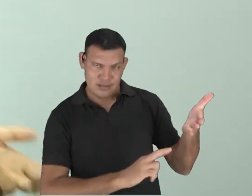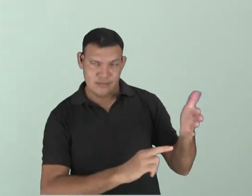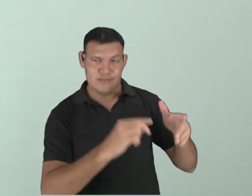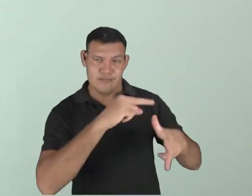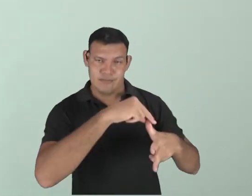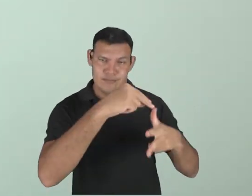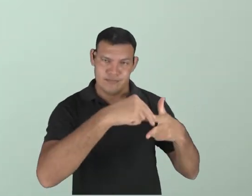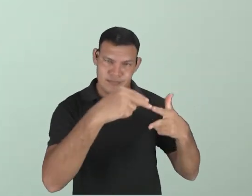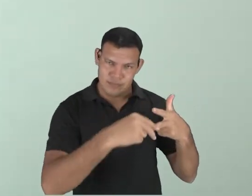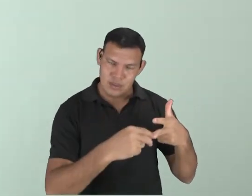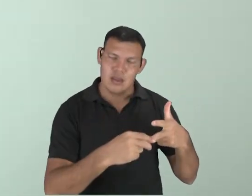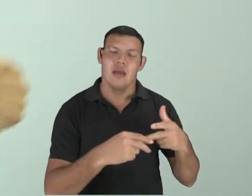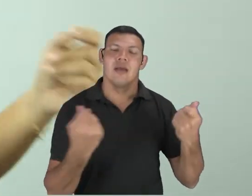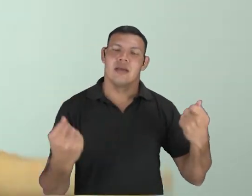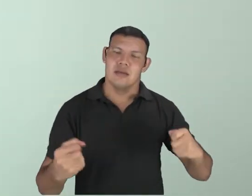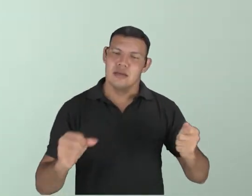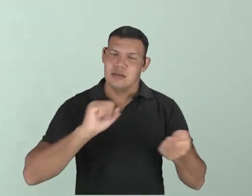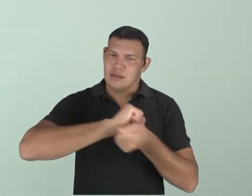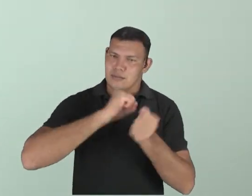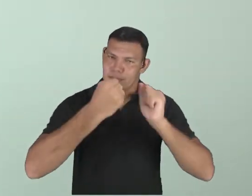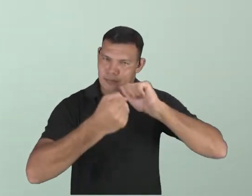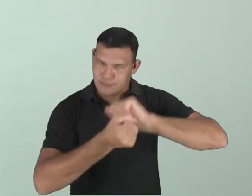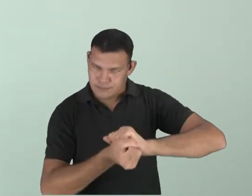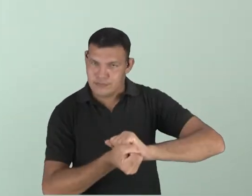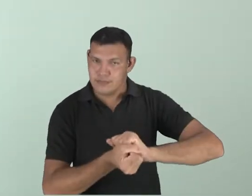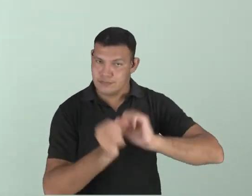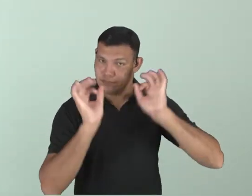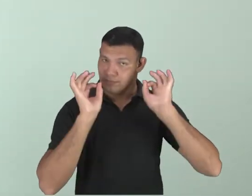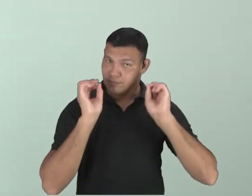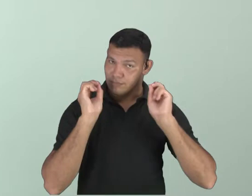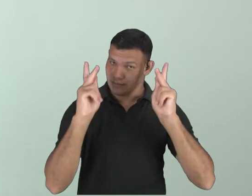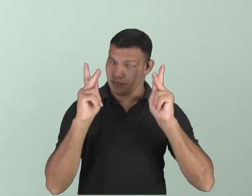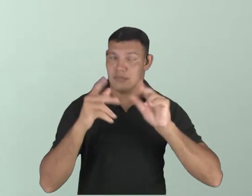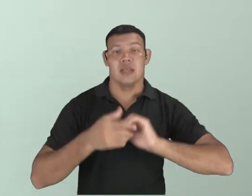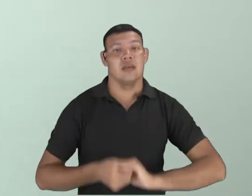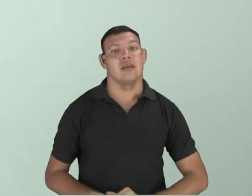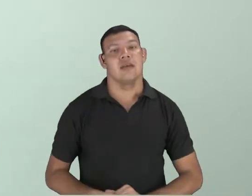não pode. Então, é uma questão de adequação, ok?